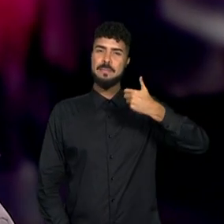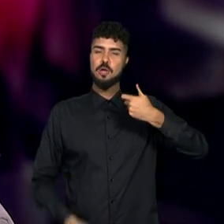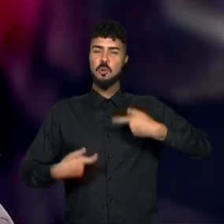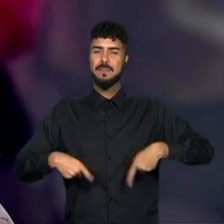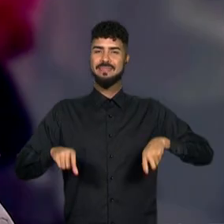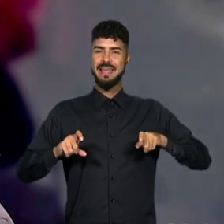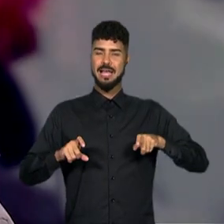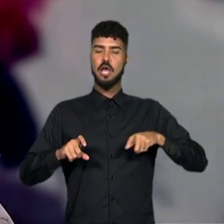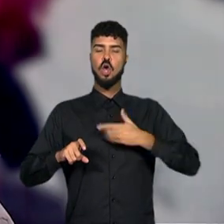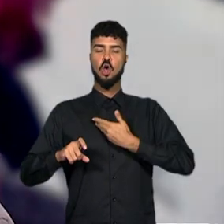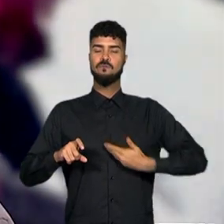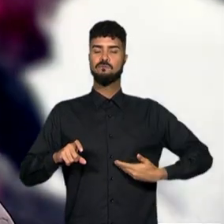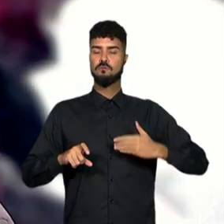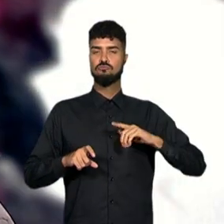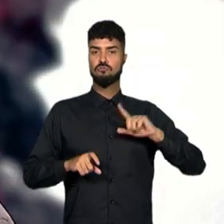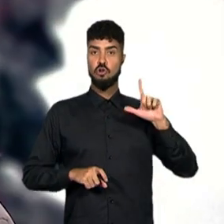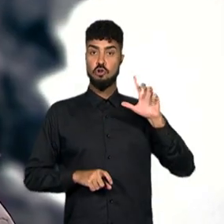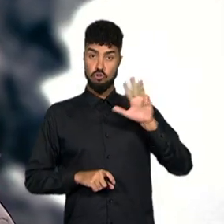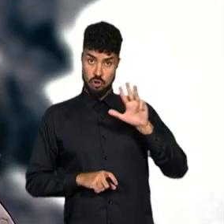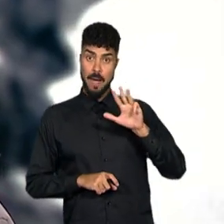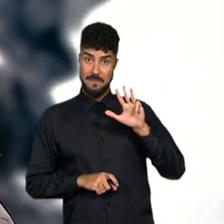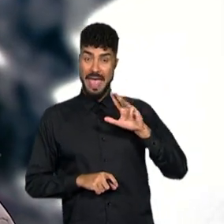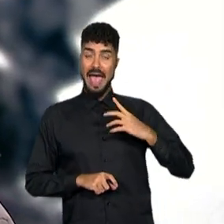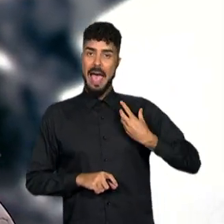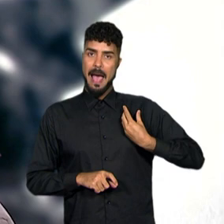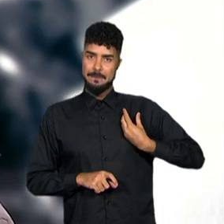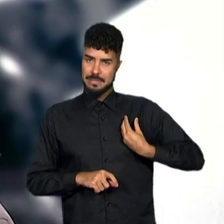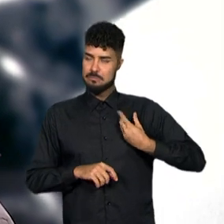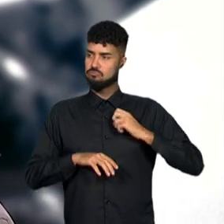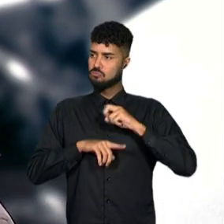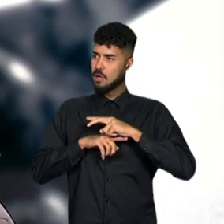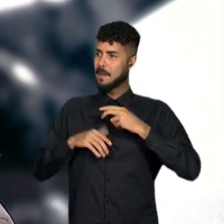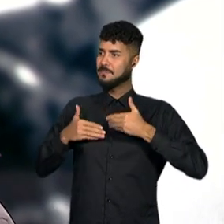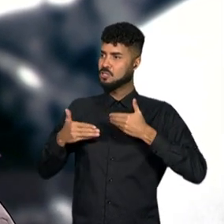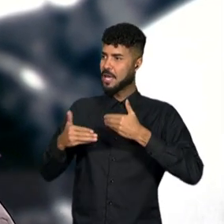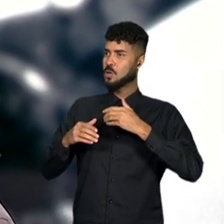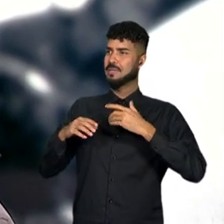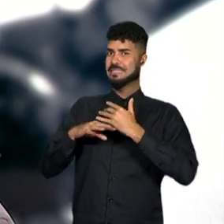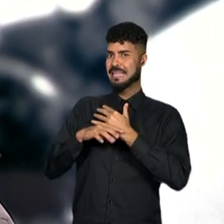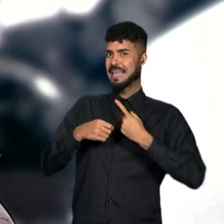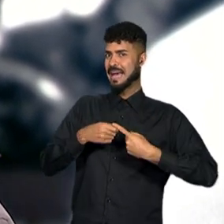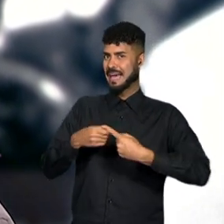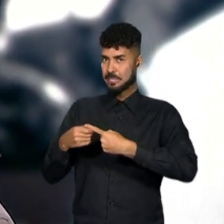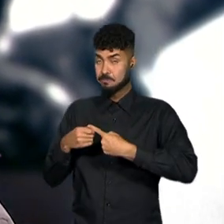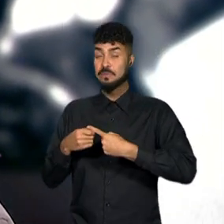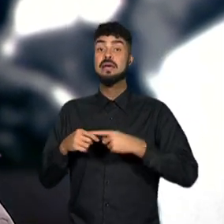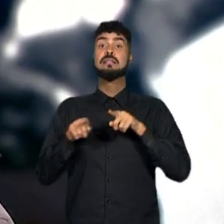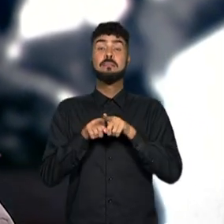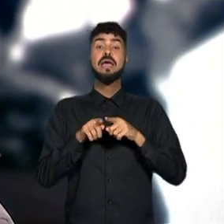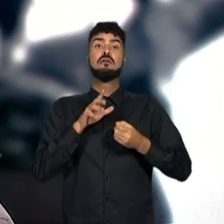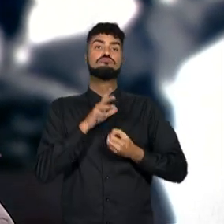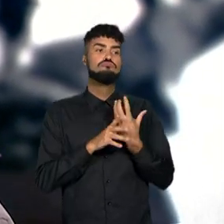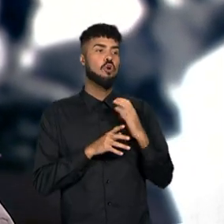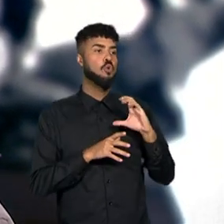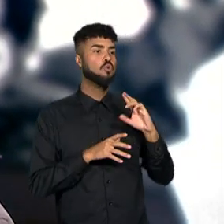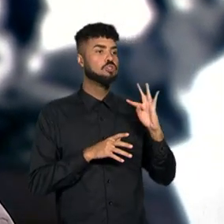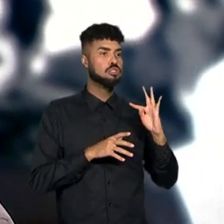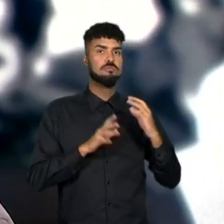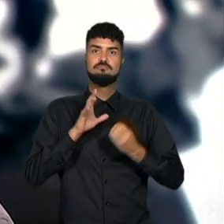do governo Lula, ocupou o Ministério das Cidades. Olívio também participou da fundação da CUT e do